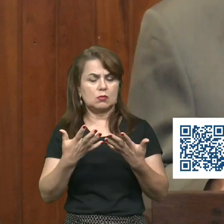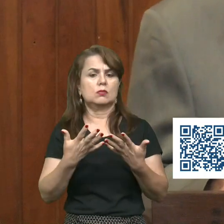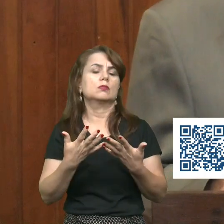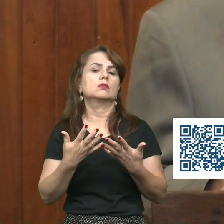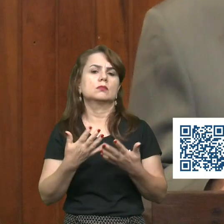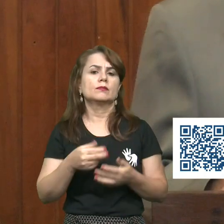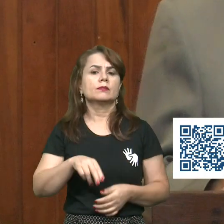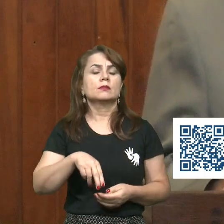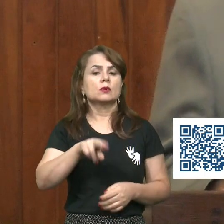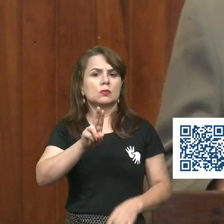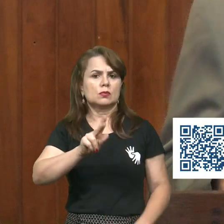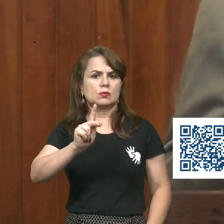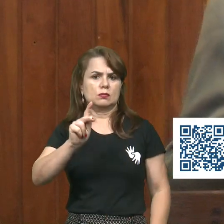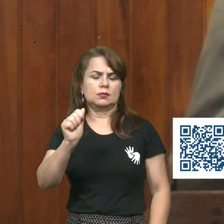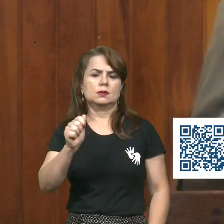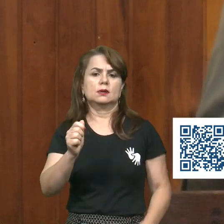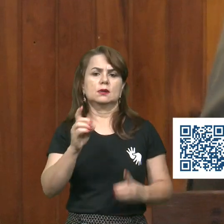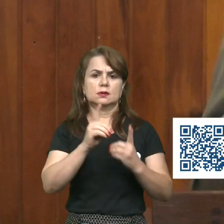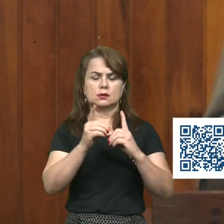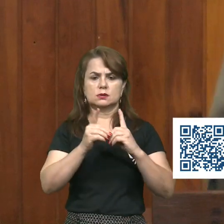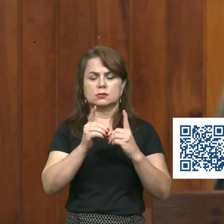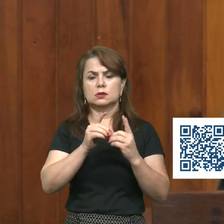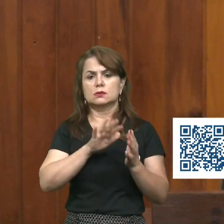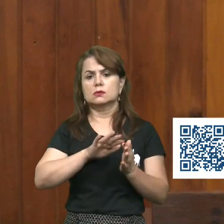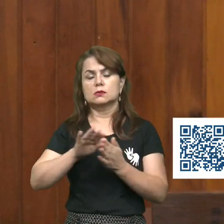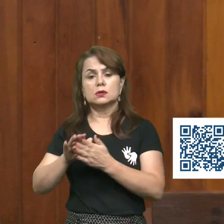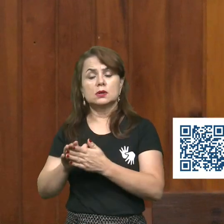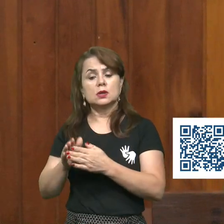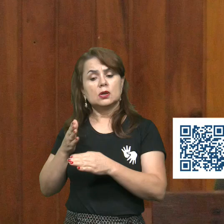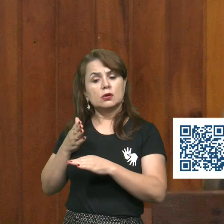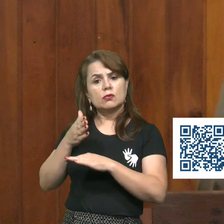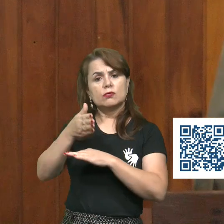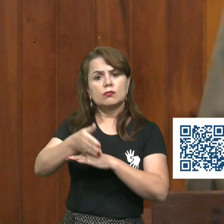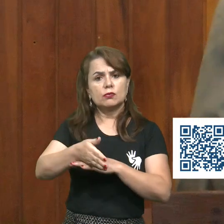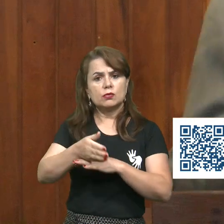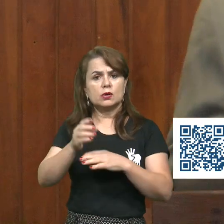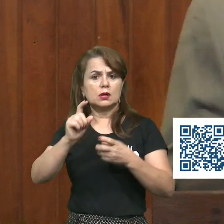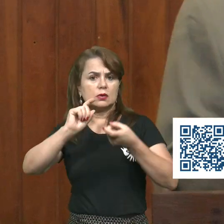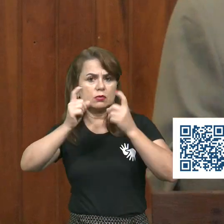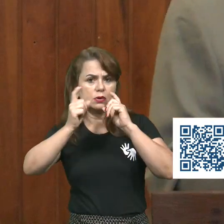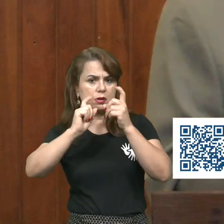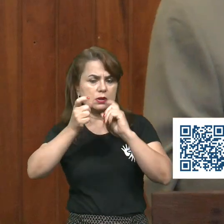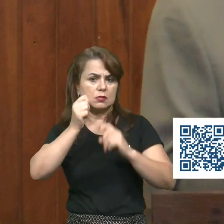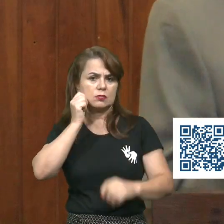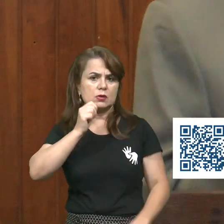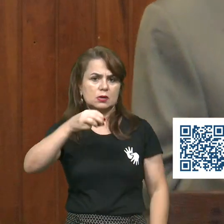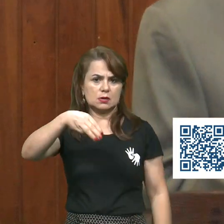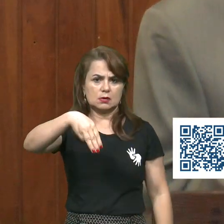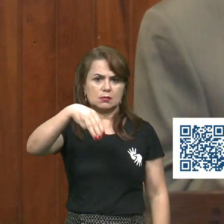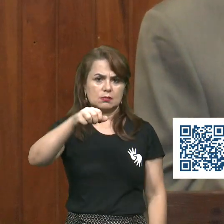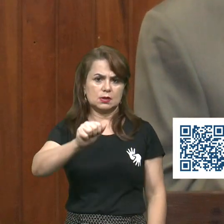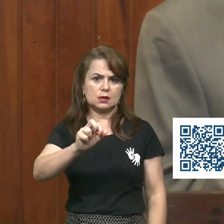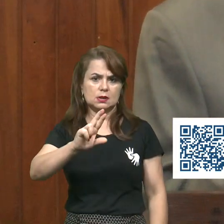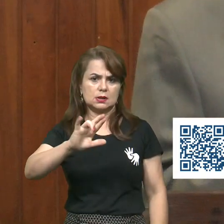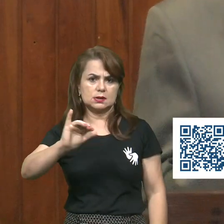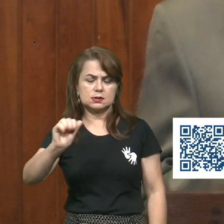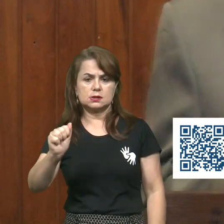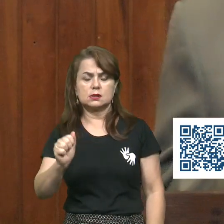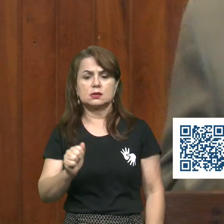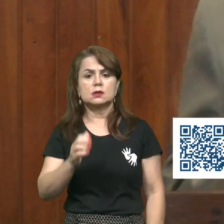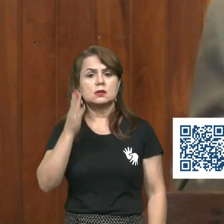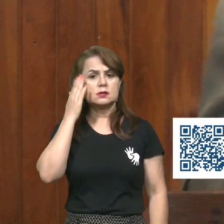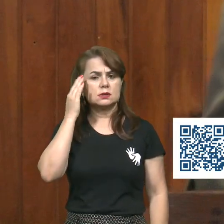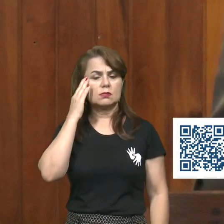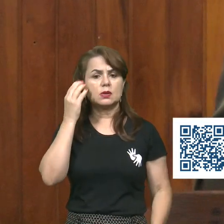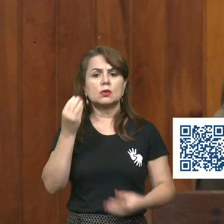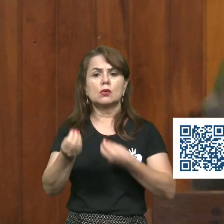na UPA. Estive com a Márcia recentemente para saber como está a situação do repasse da